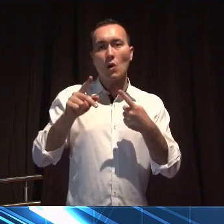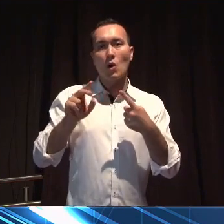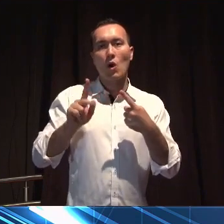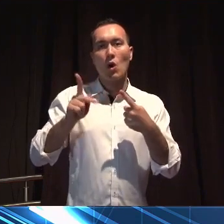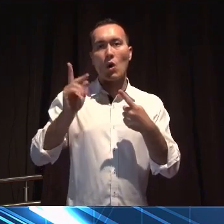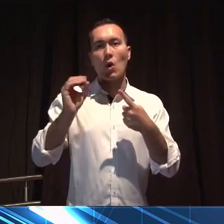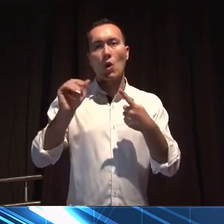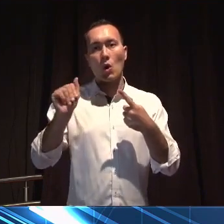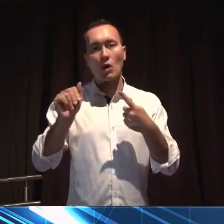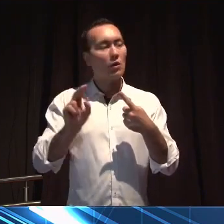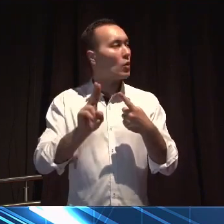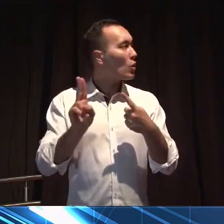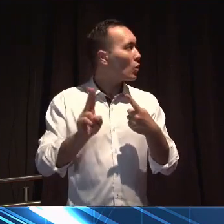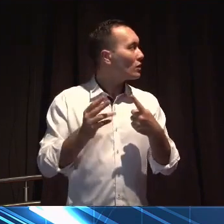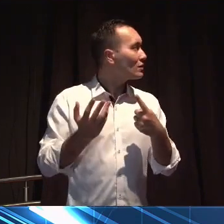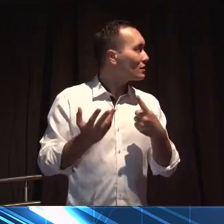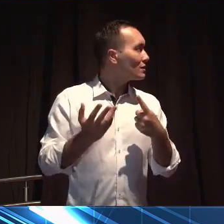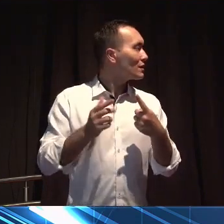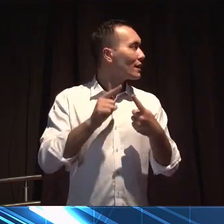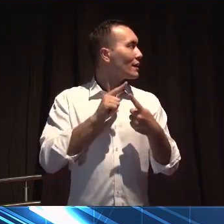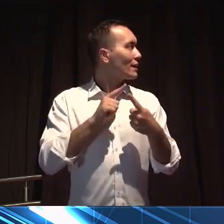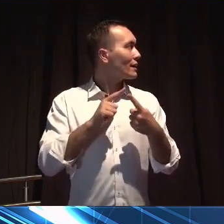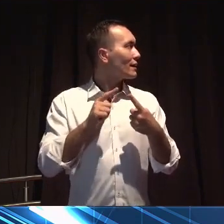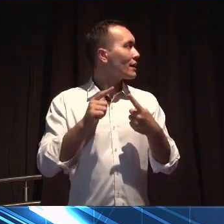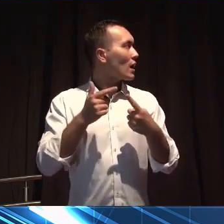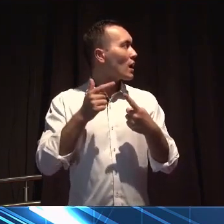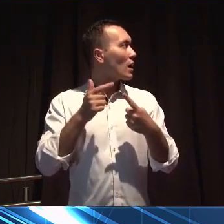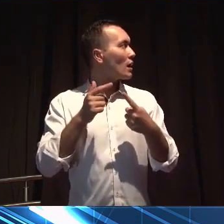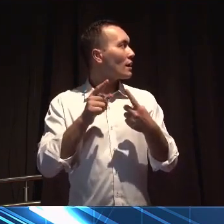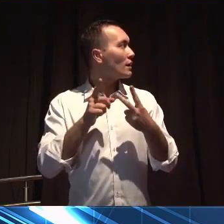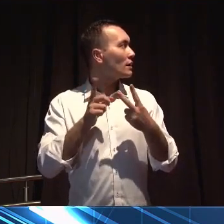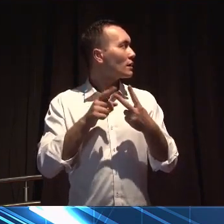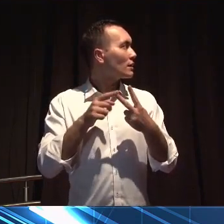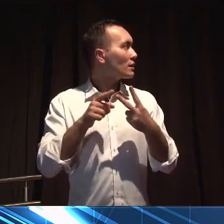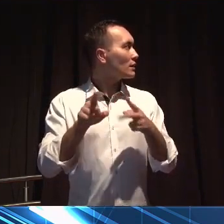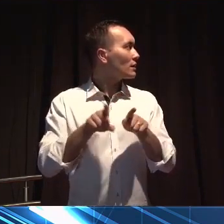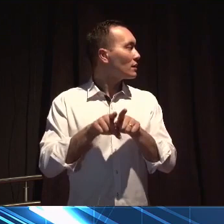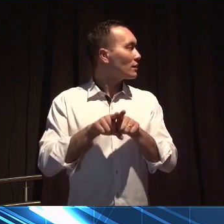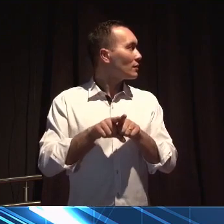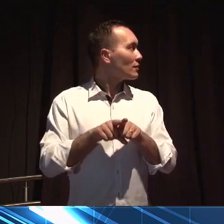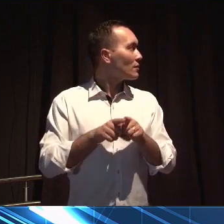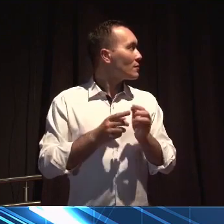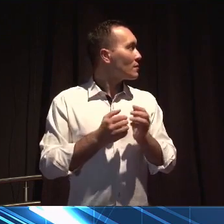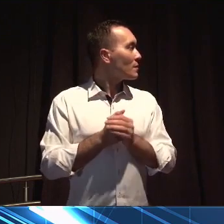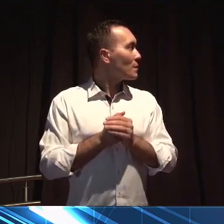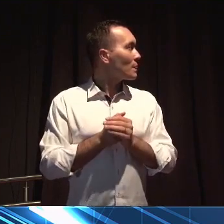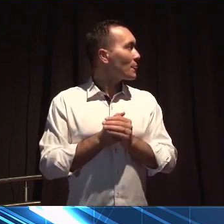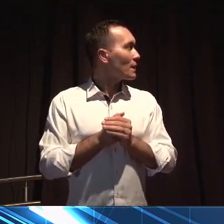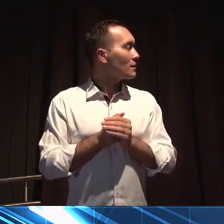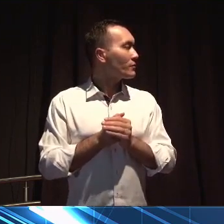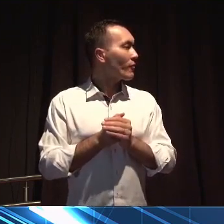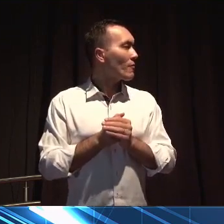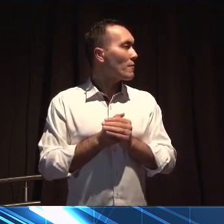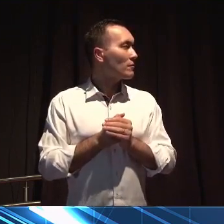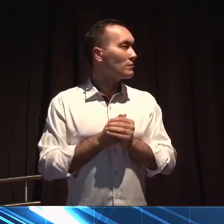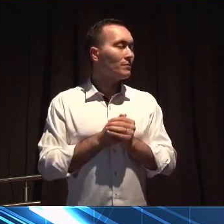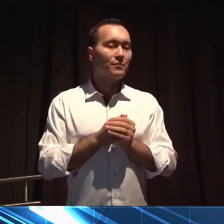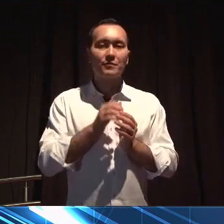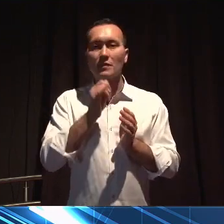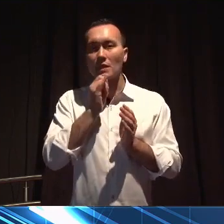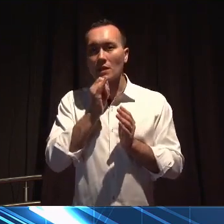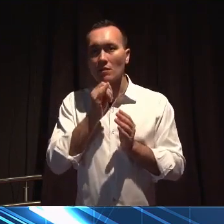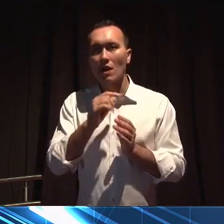chamada. E aí, o GraphQL Modules, para quem não conhece, é um projeto bem interessante. Ele é bem similar ao Nest, mas ele